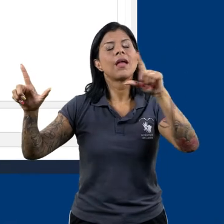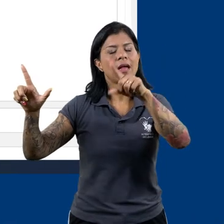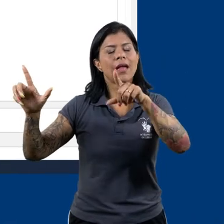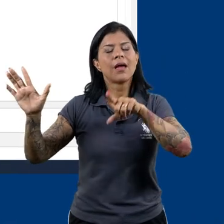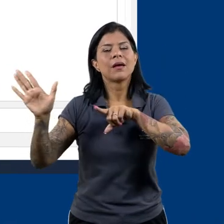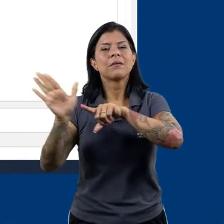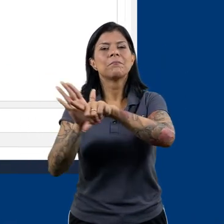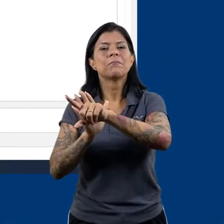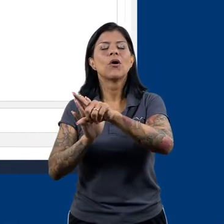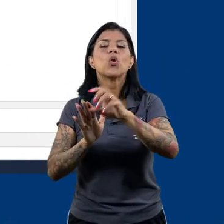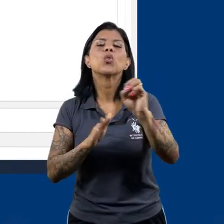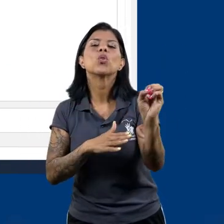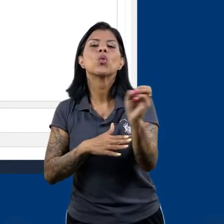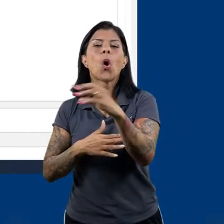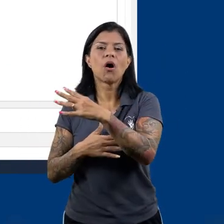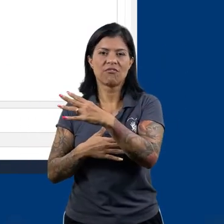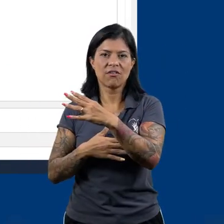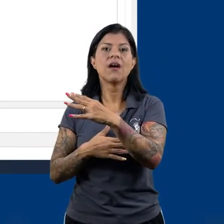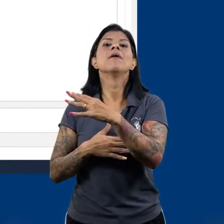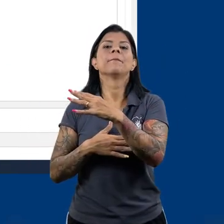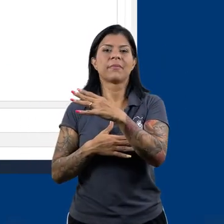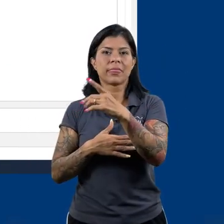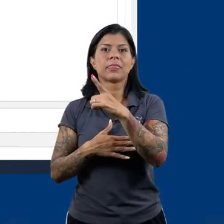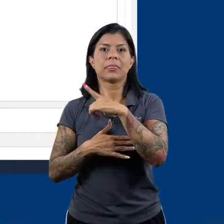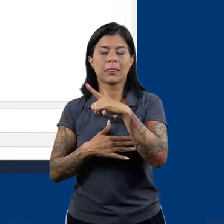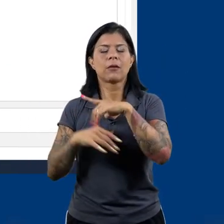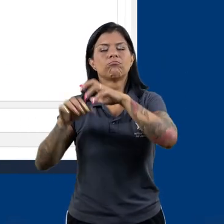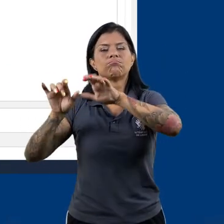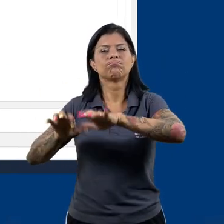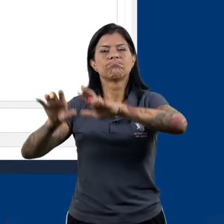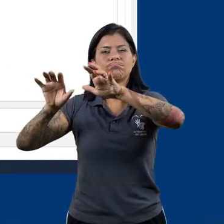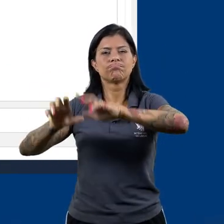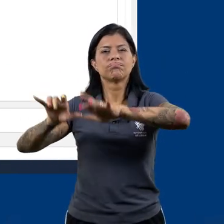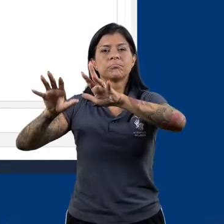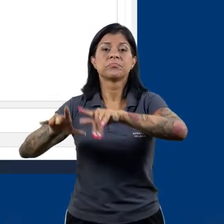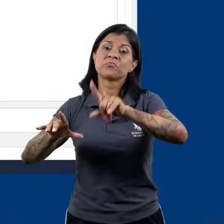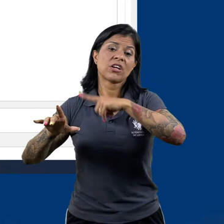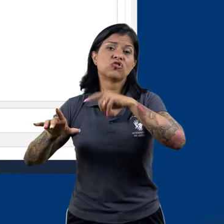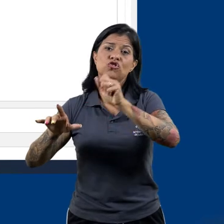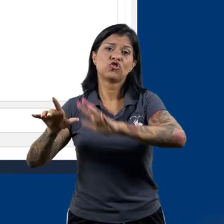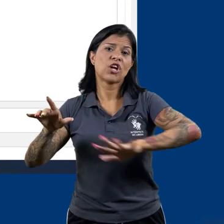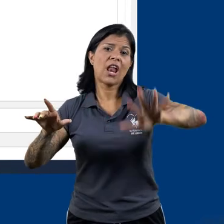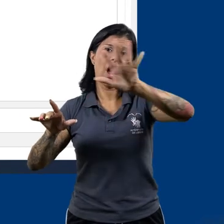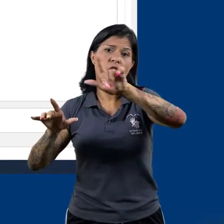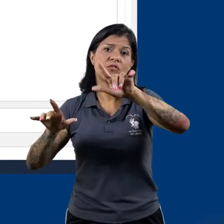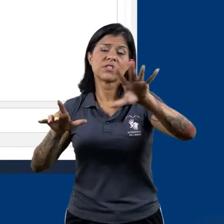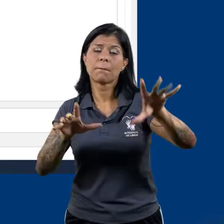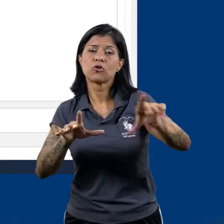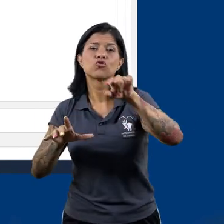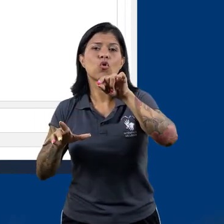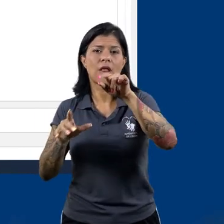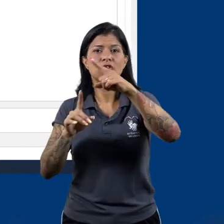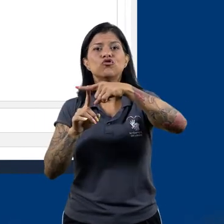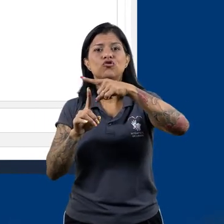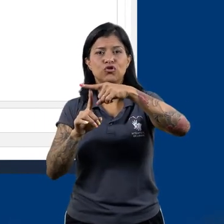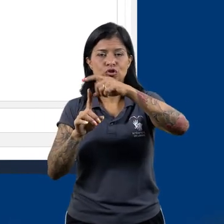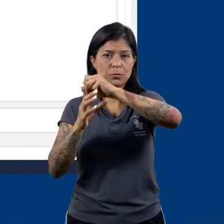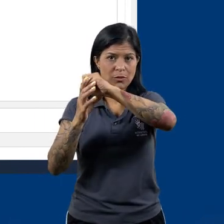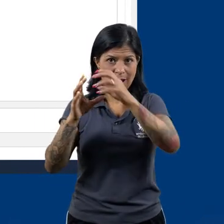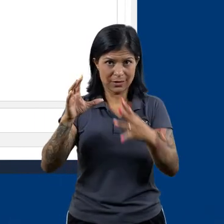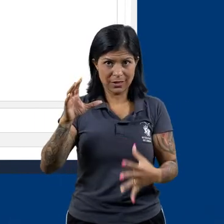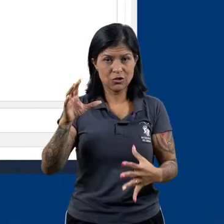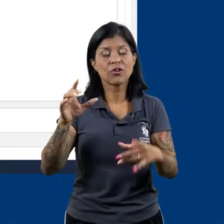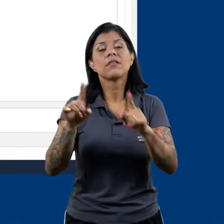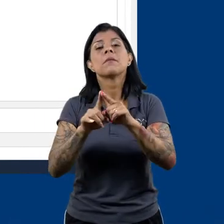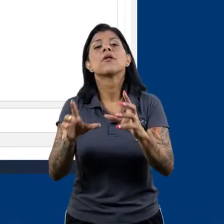uma página de criação de uma nova questão do tipo dissertativo geral onde podemos escolher categoria